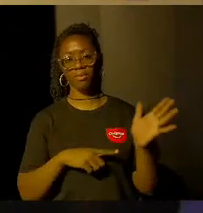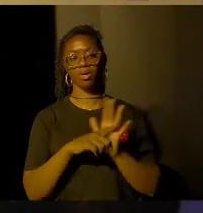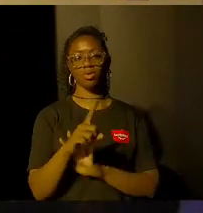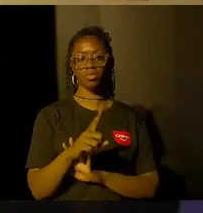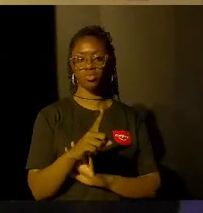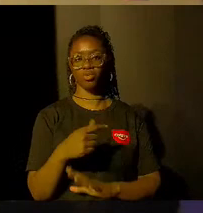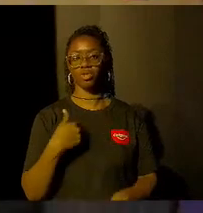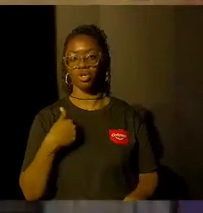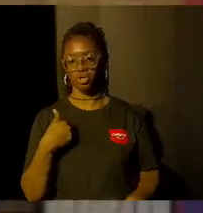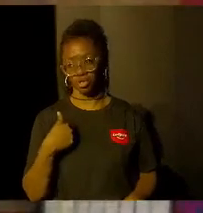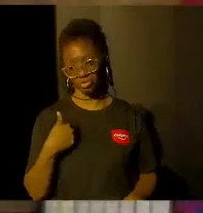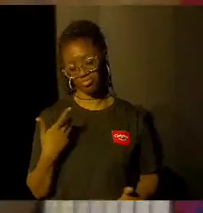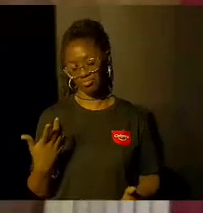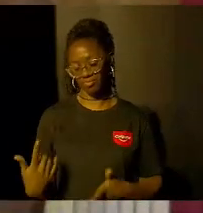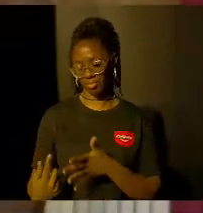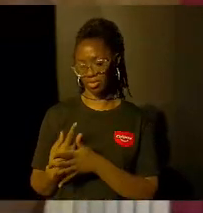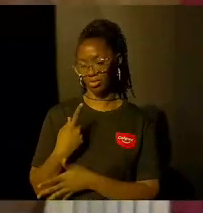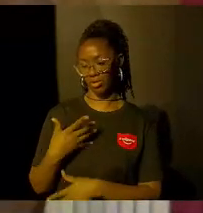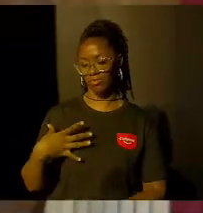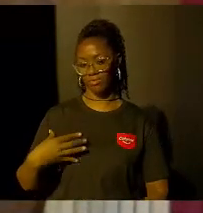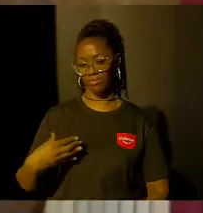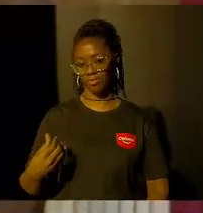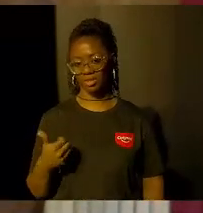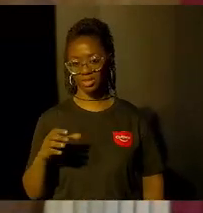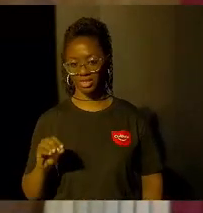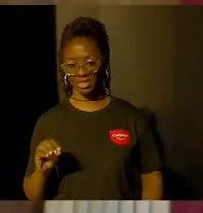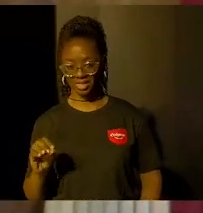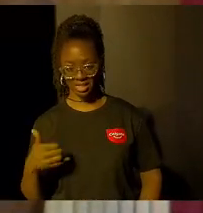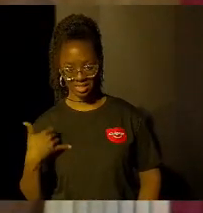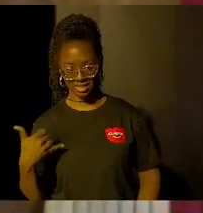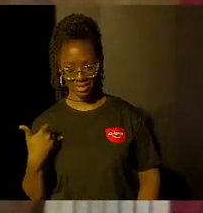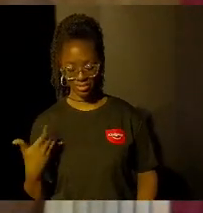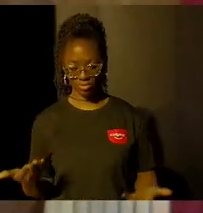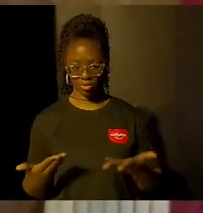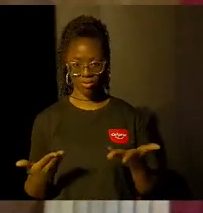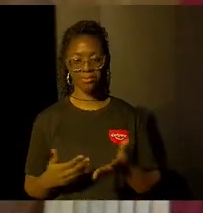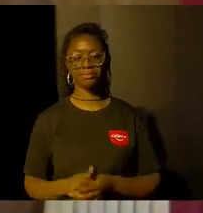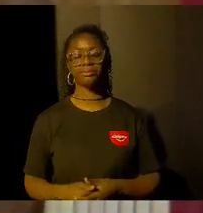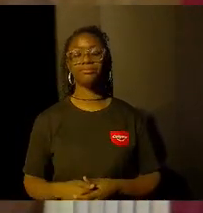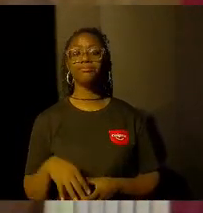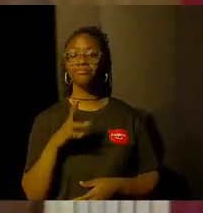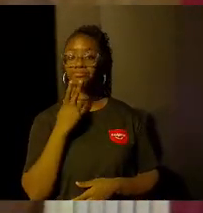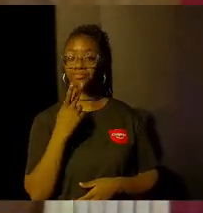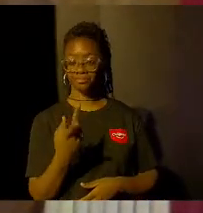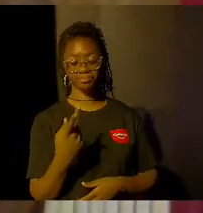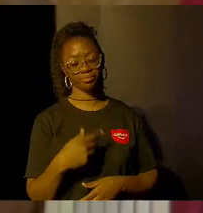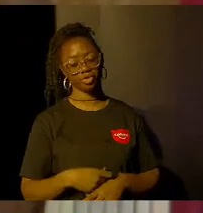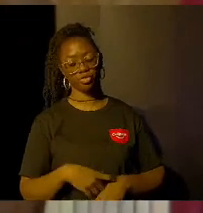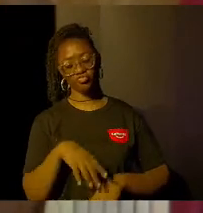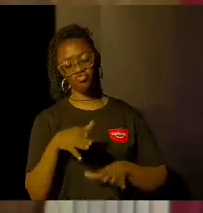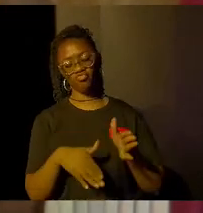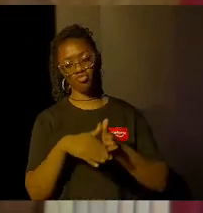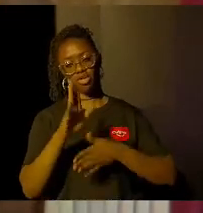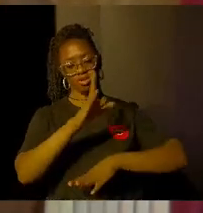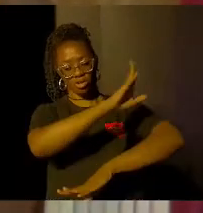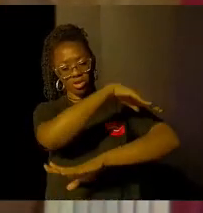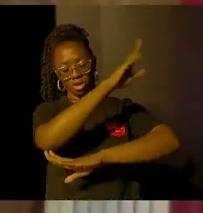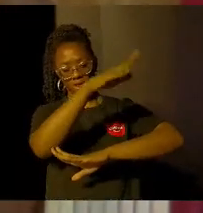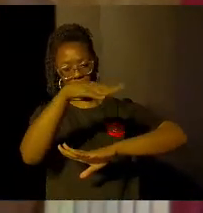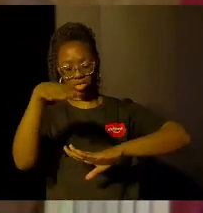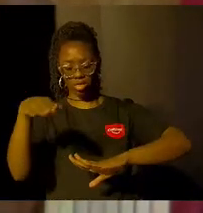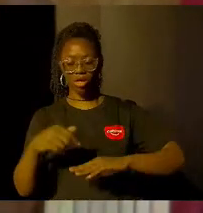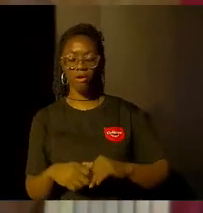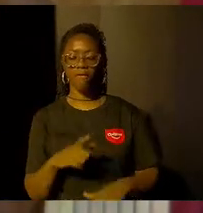houve uma vez da Cecília minha filha que tem 10 anos Vai fazer 11 e a gente estava viajando pela Serra da Mantiqueira e enfim